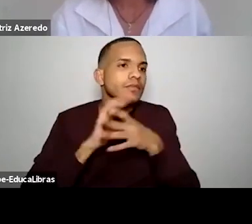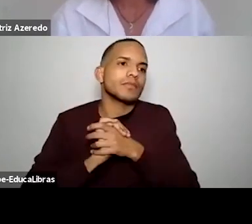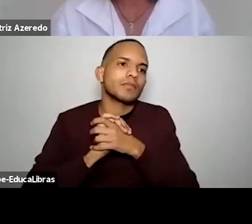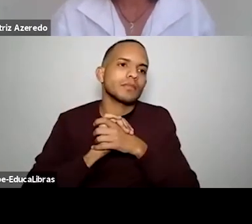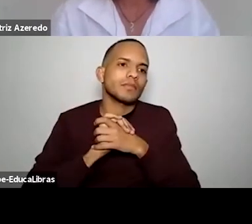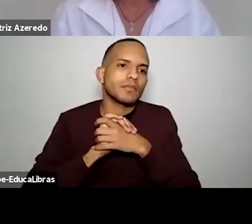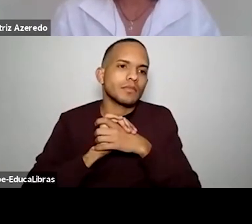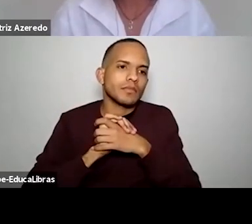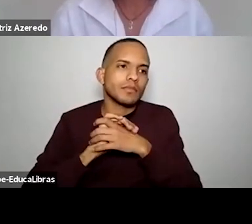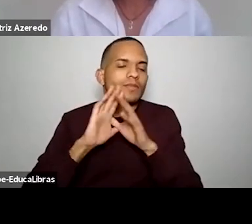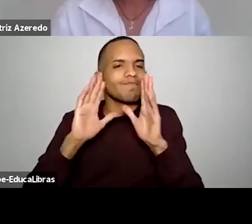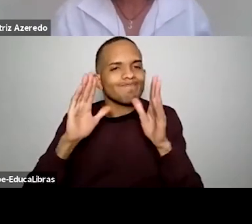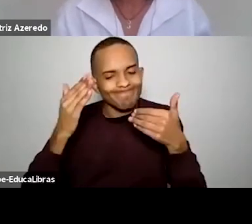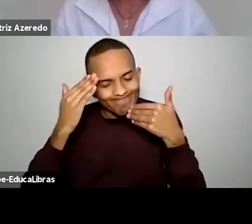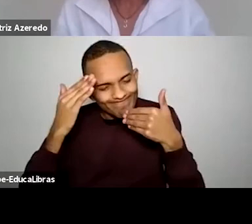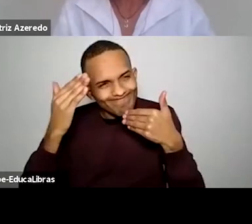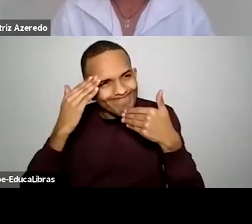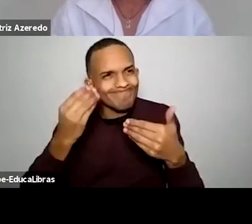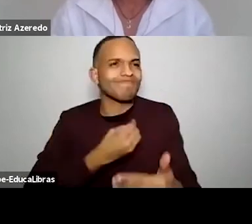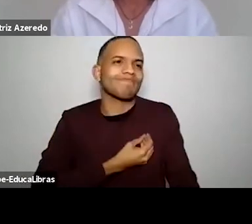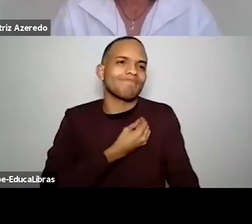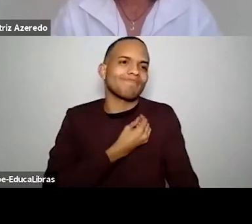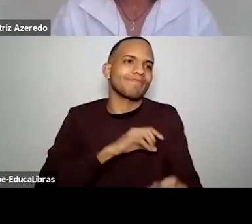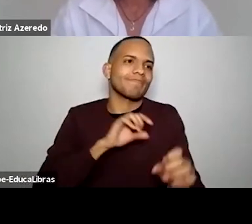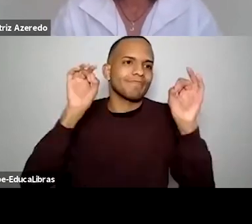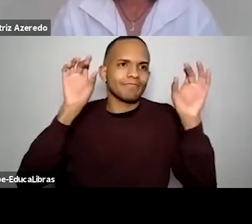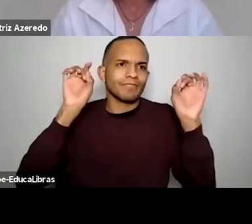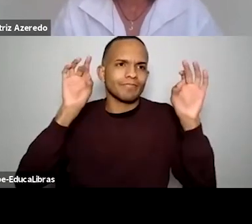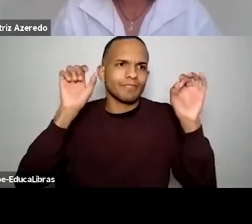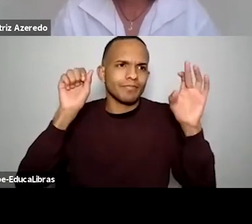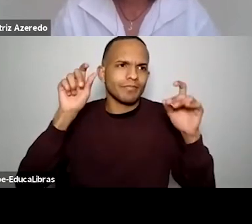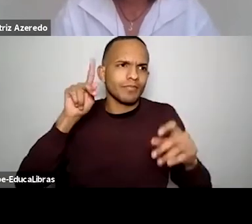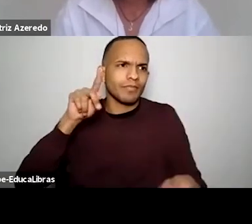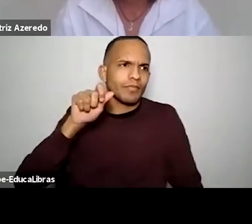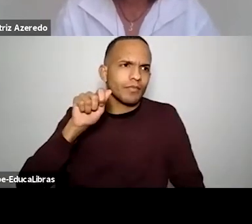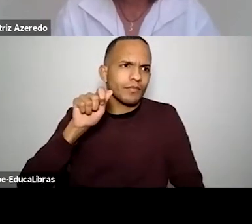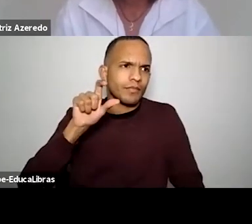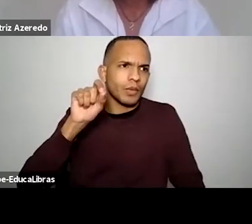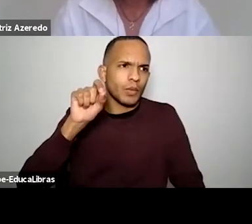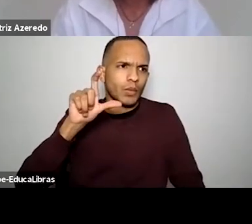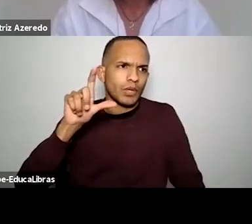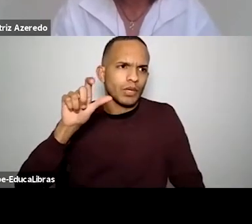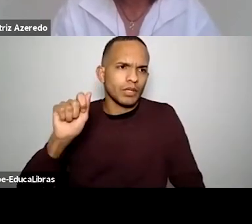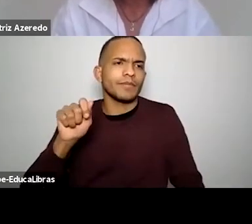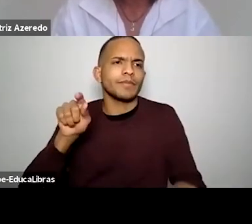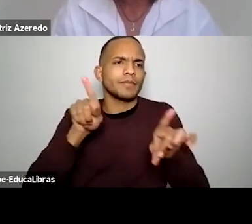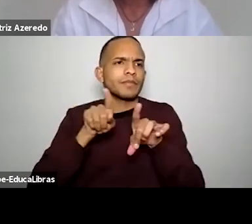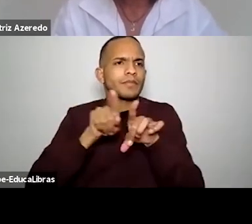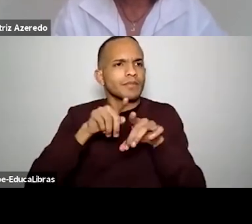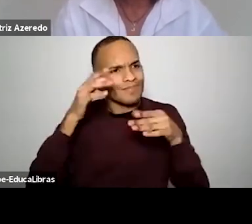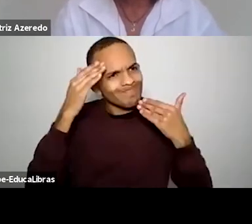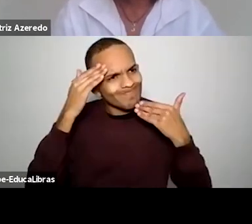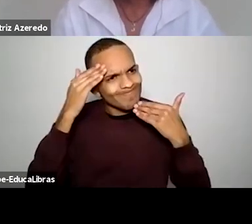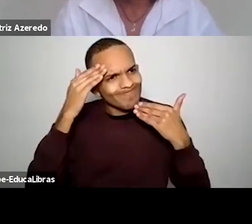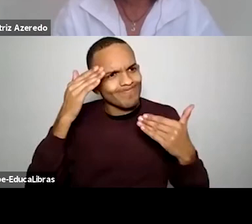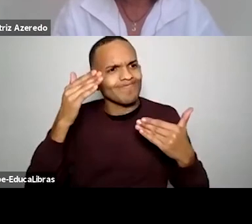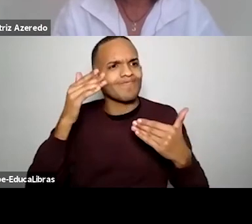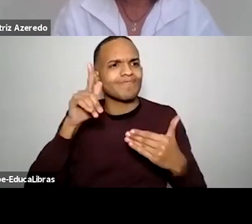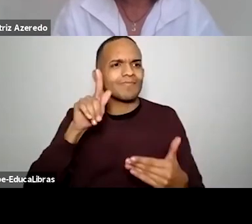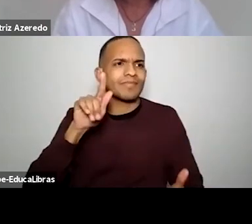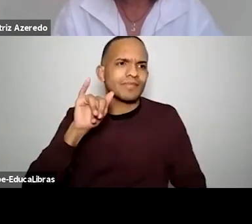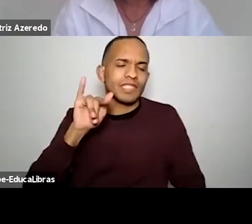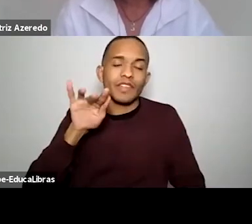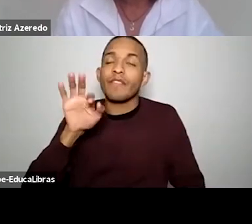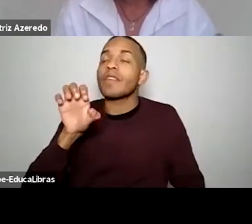Eu quero já agradecer a participação especial da Paula Fabiani, presidente do IDES, e agradecer o IDES também, porque o nosso novo site,